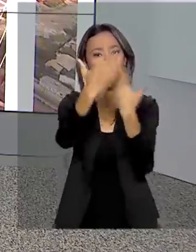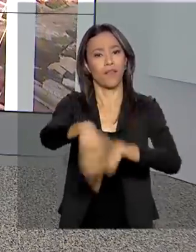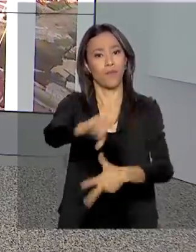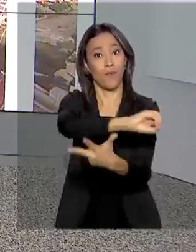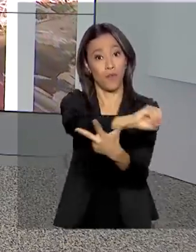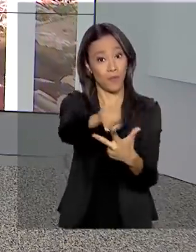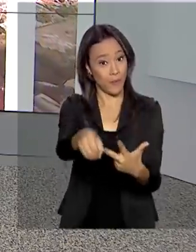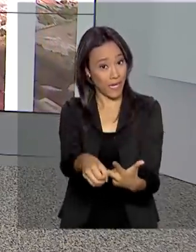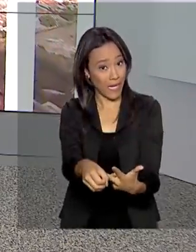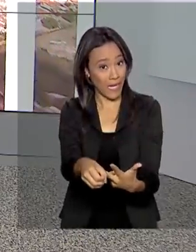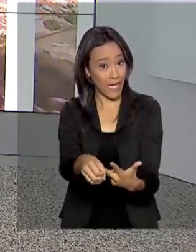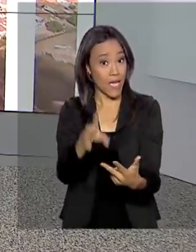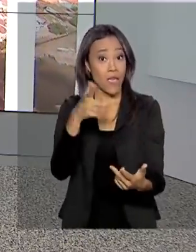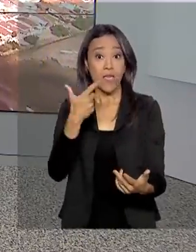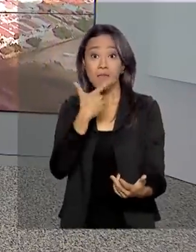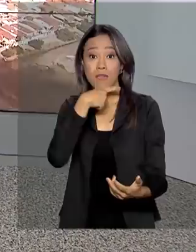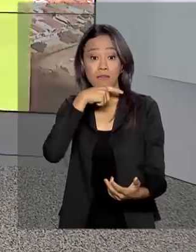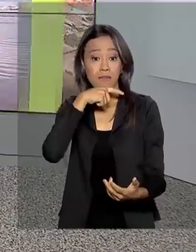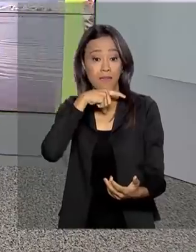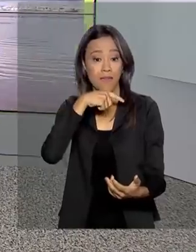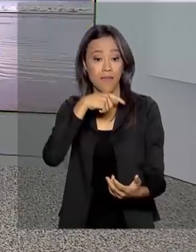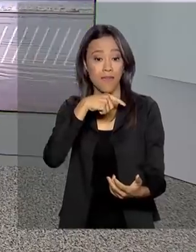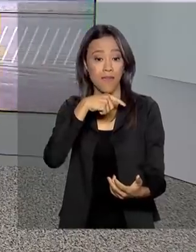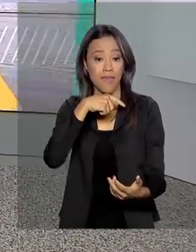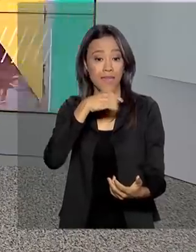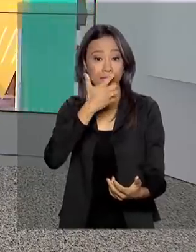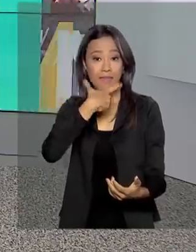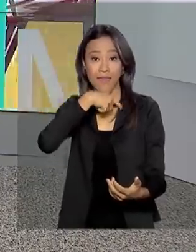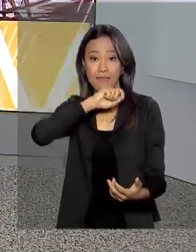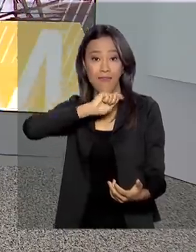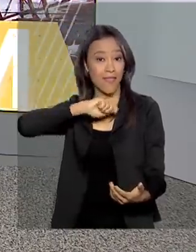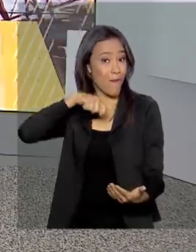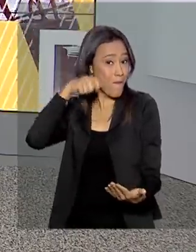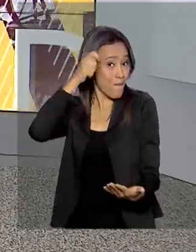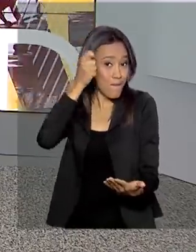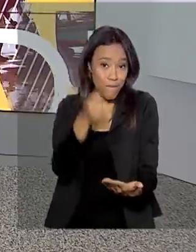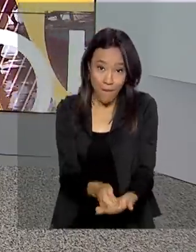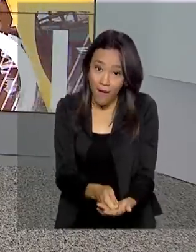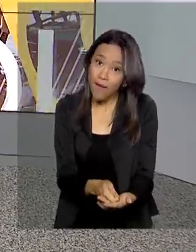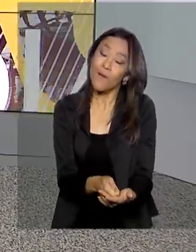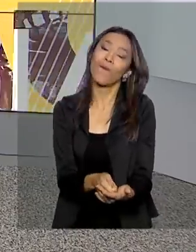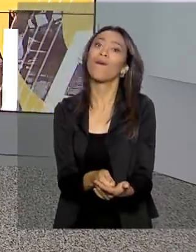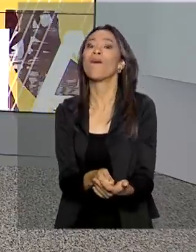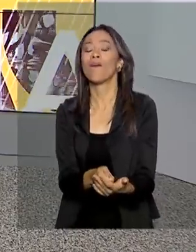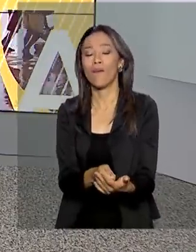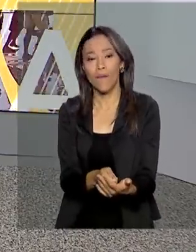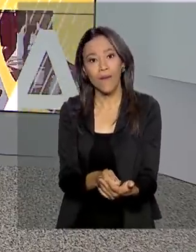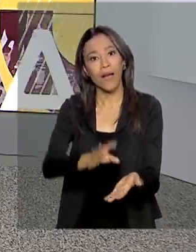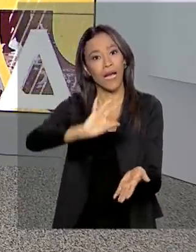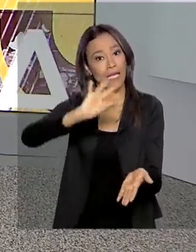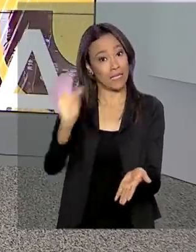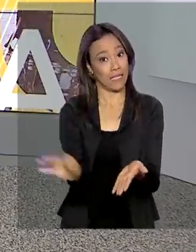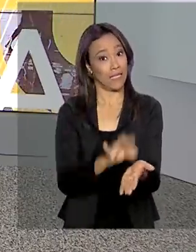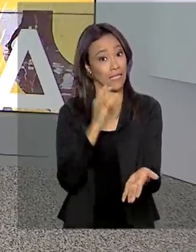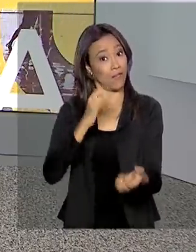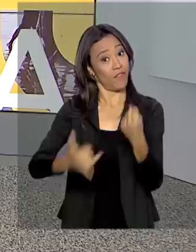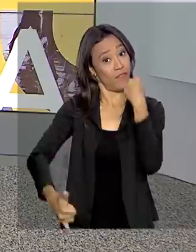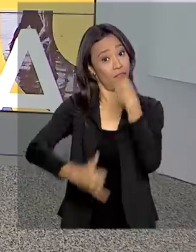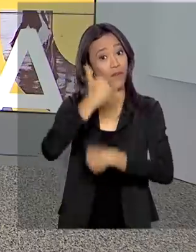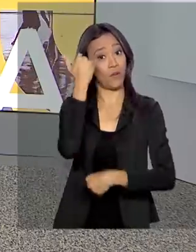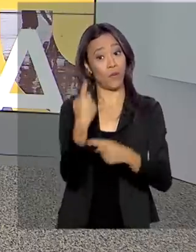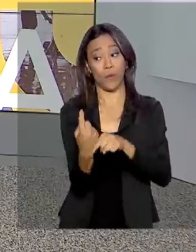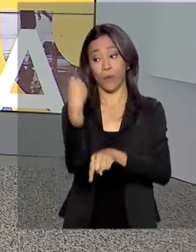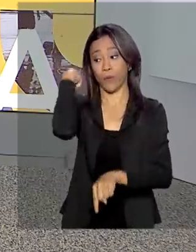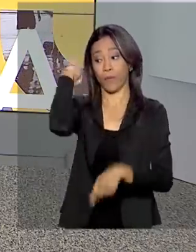essa quem teve isenção quem teve isenção da taxa de inscrição e faltou ao exame no último domingo têm